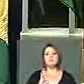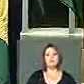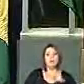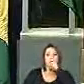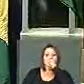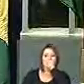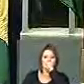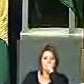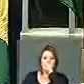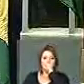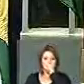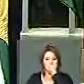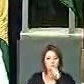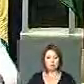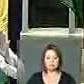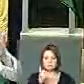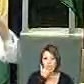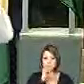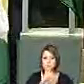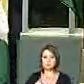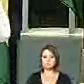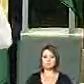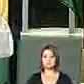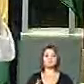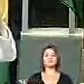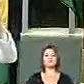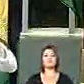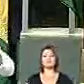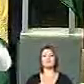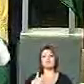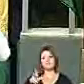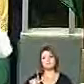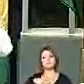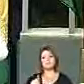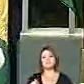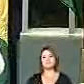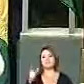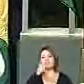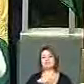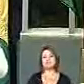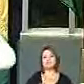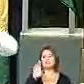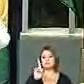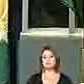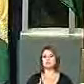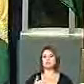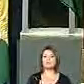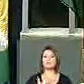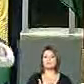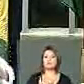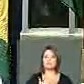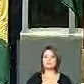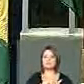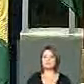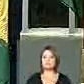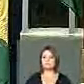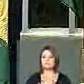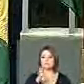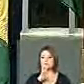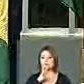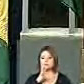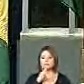contrário, esses jovens saem do Brasil com o visto de estudantes, para lá buscarem o